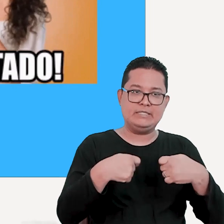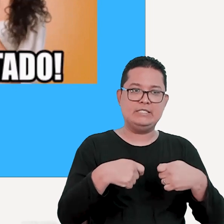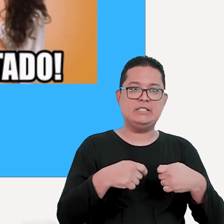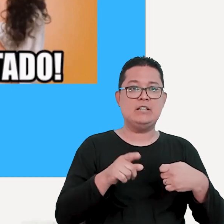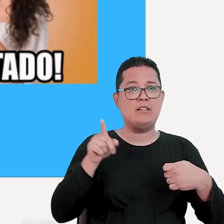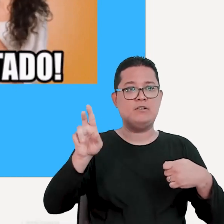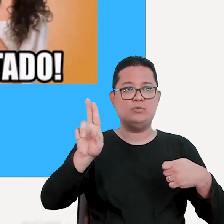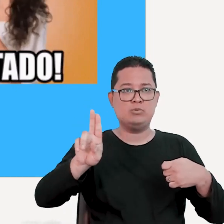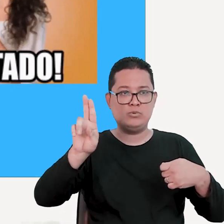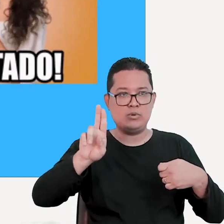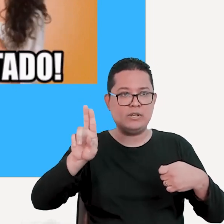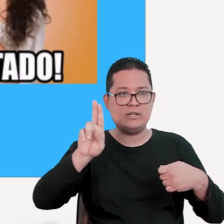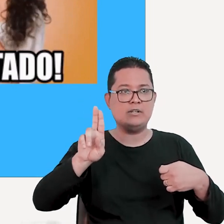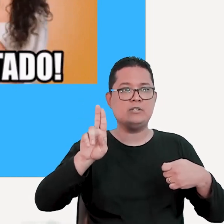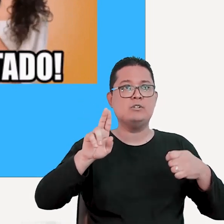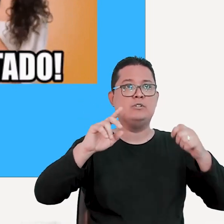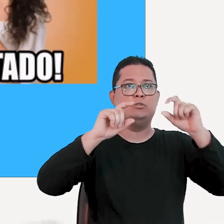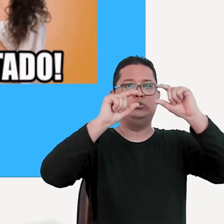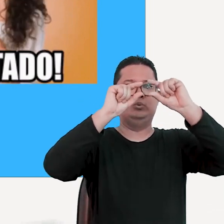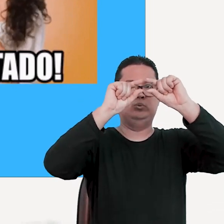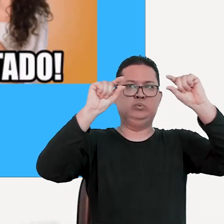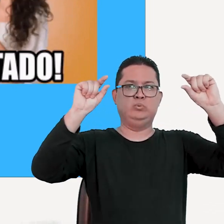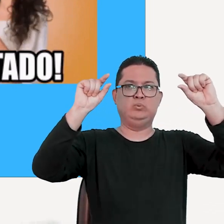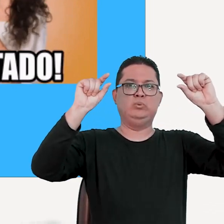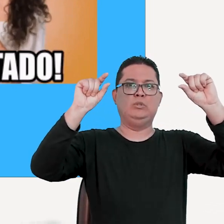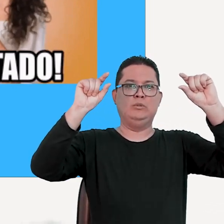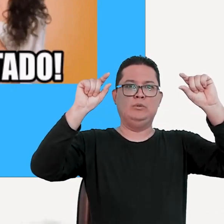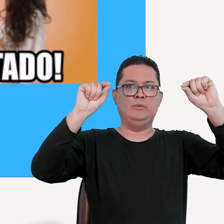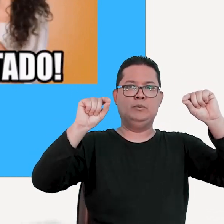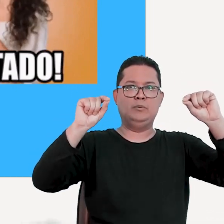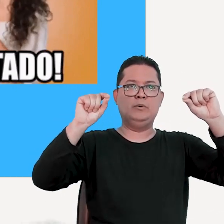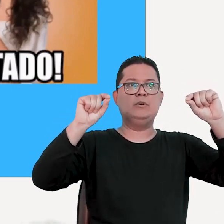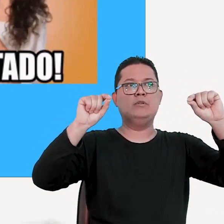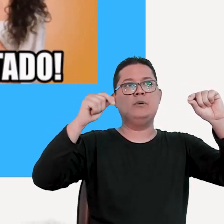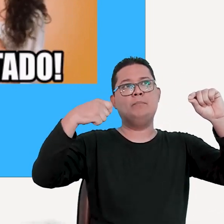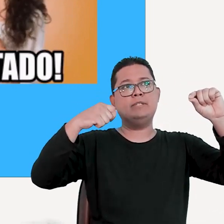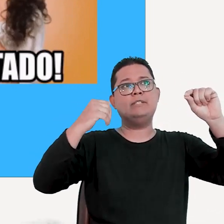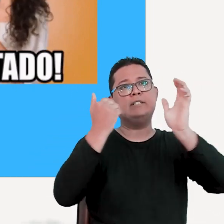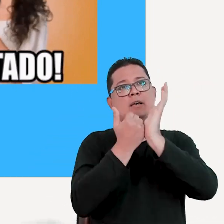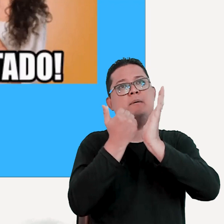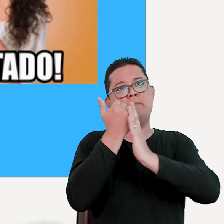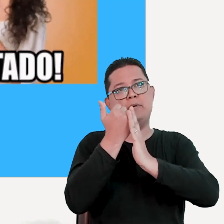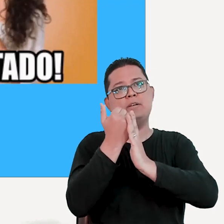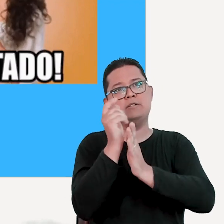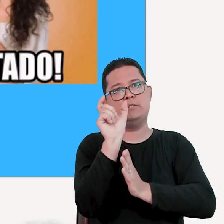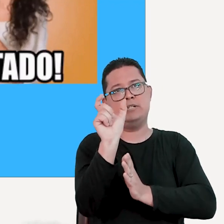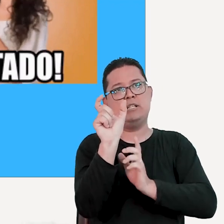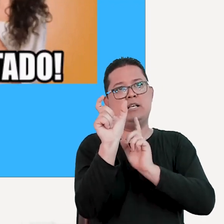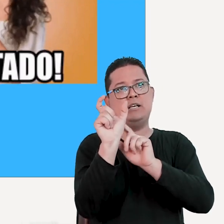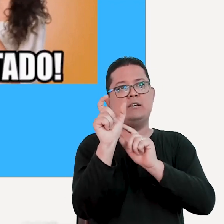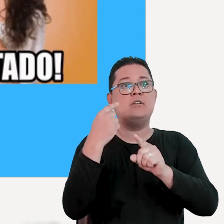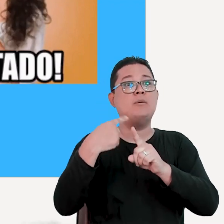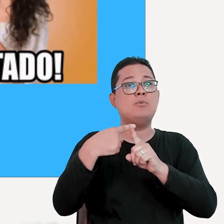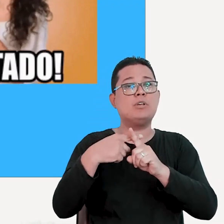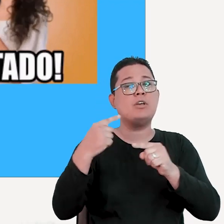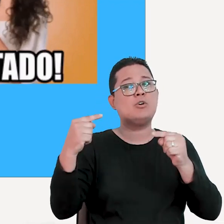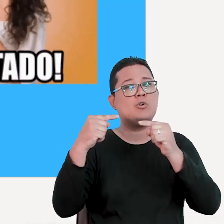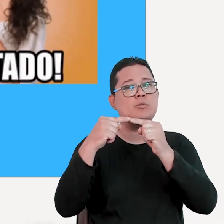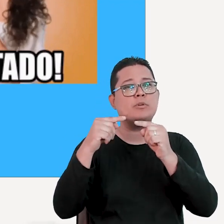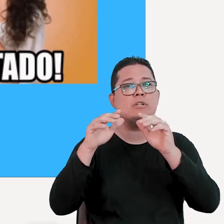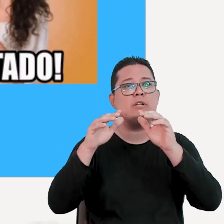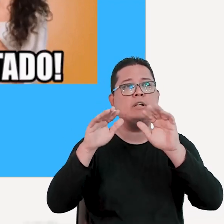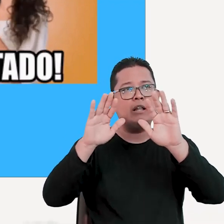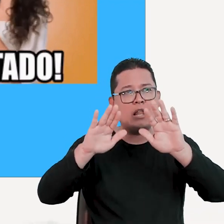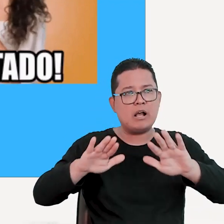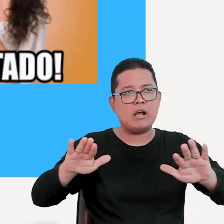usuária espera por aquilo, tudo bem você adicionar algumas palavras para trazer um tom amigável. Tudo bem você ter um